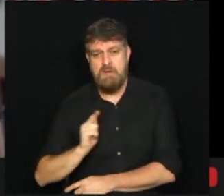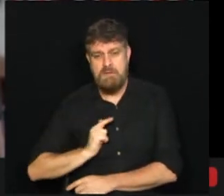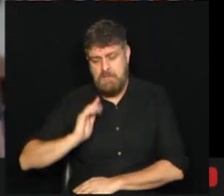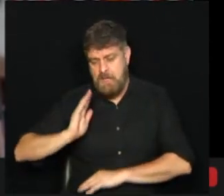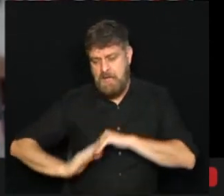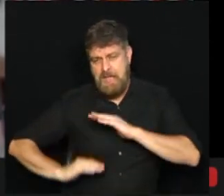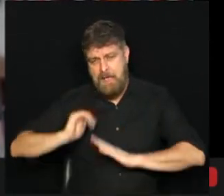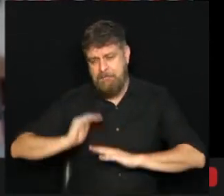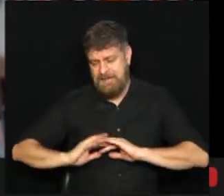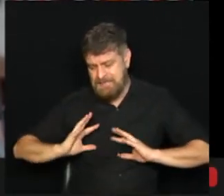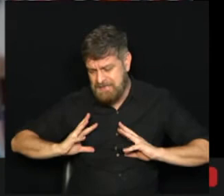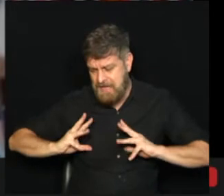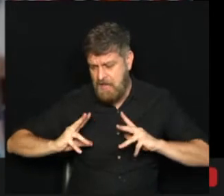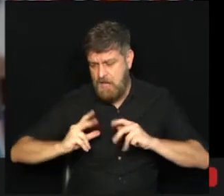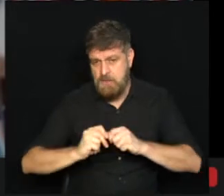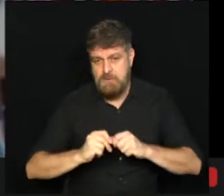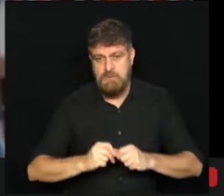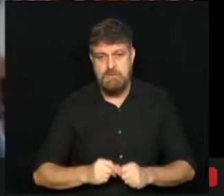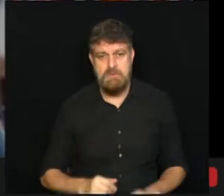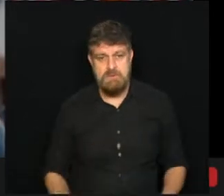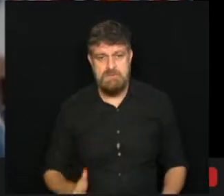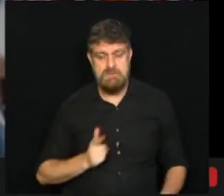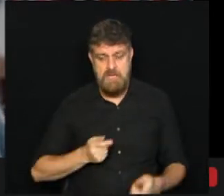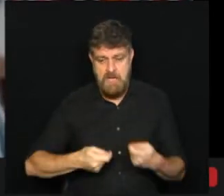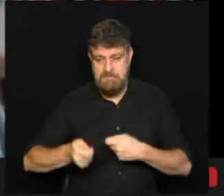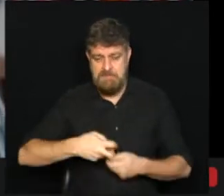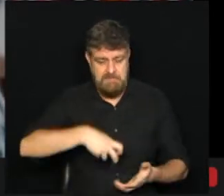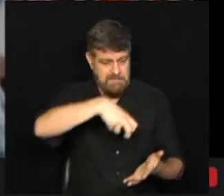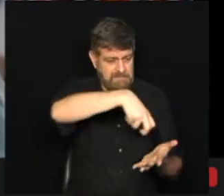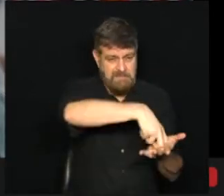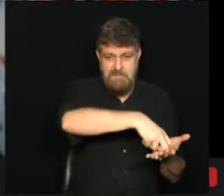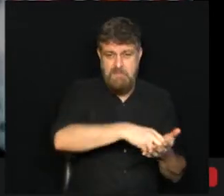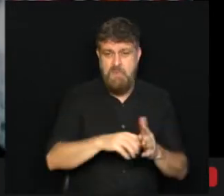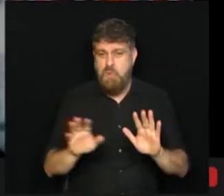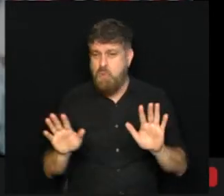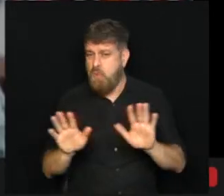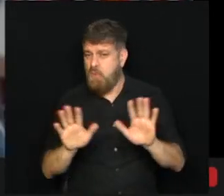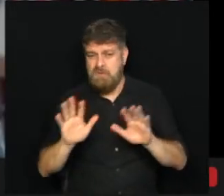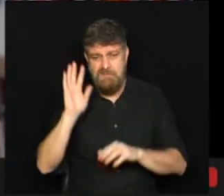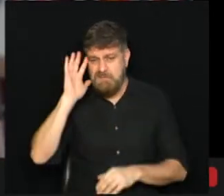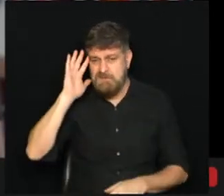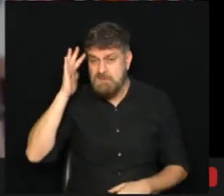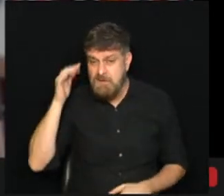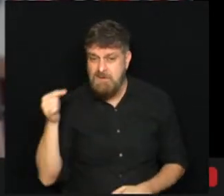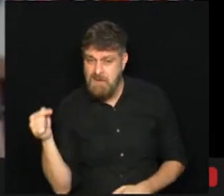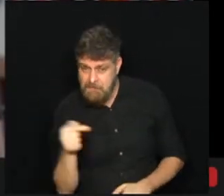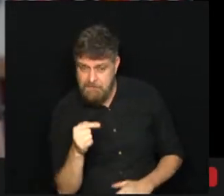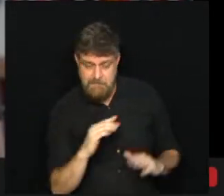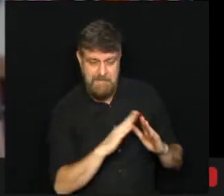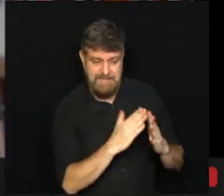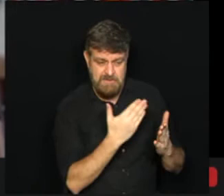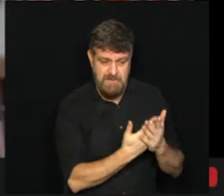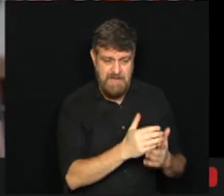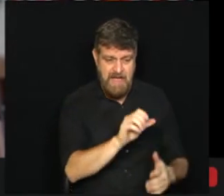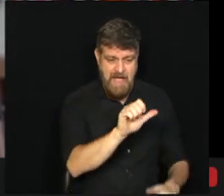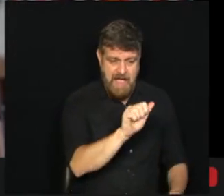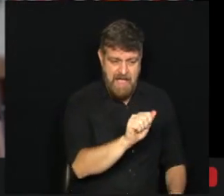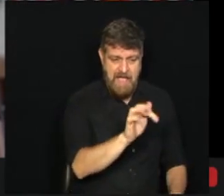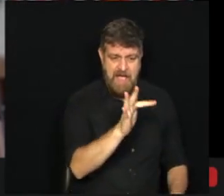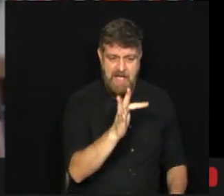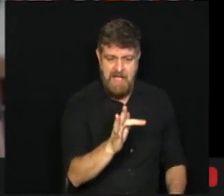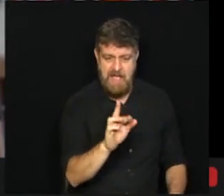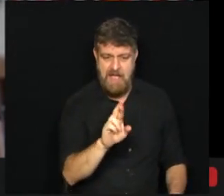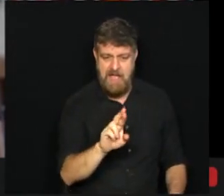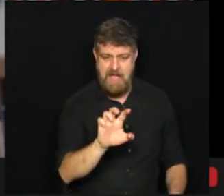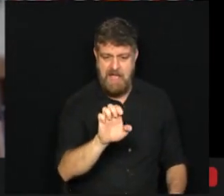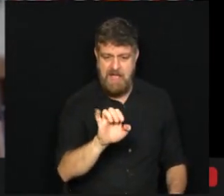as providências administrativas, não é uma questão de punição exemplar, eu acho que esse tipo de coisa não resolve, mas de que se toma as medidas